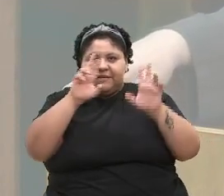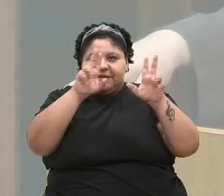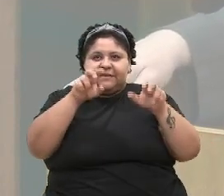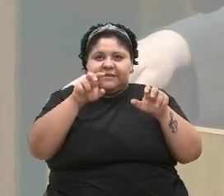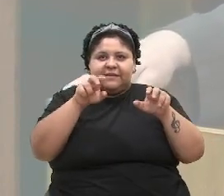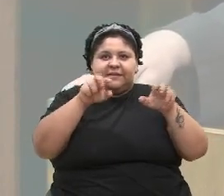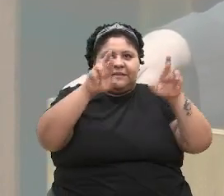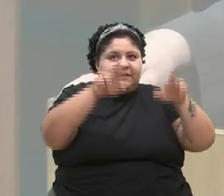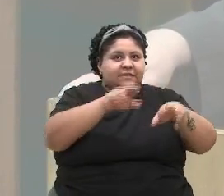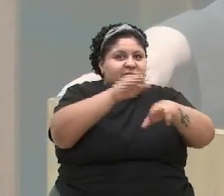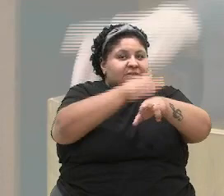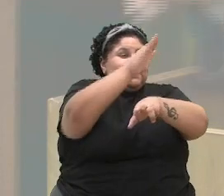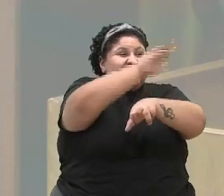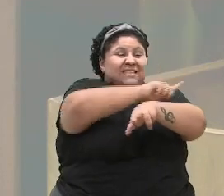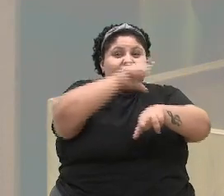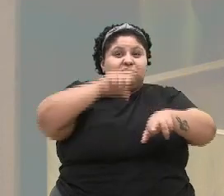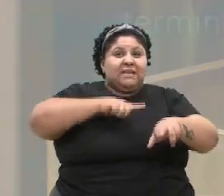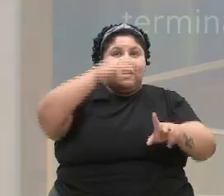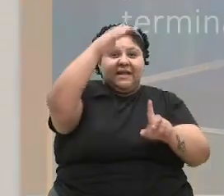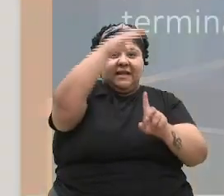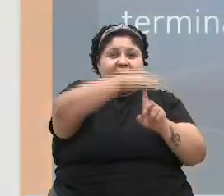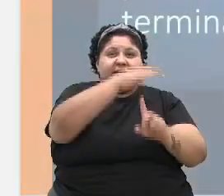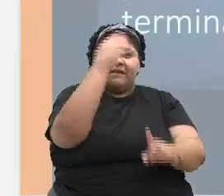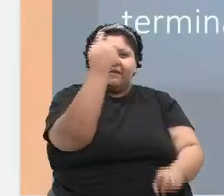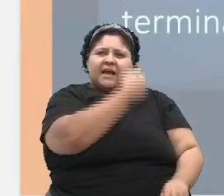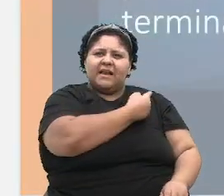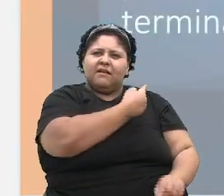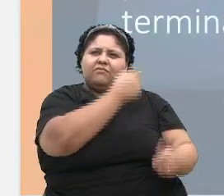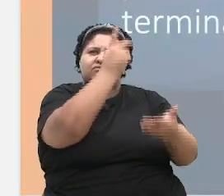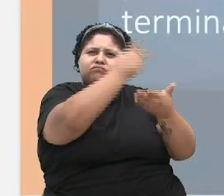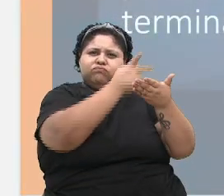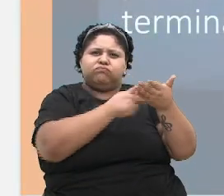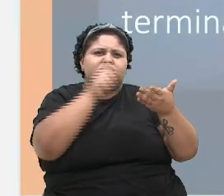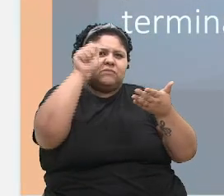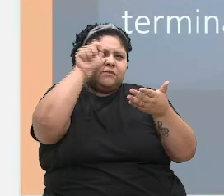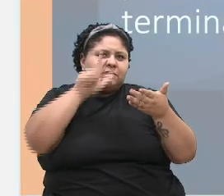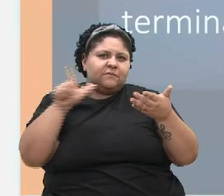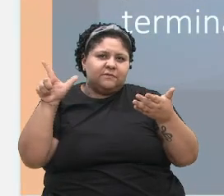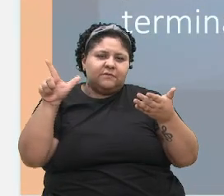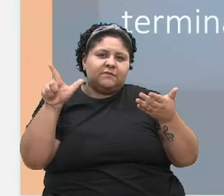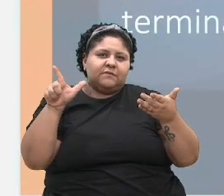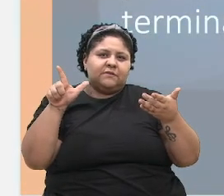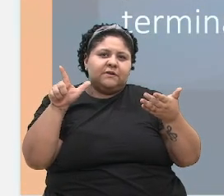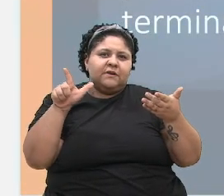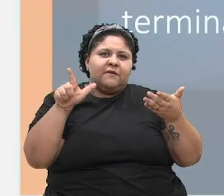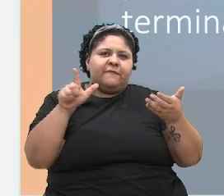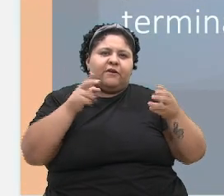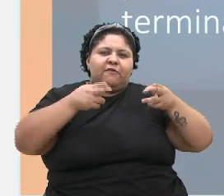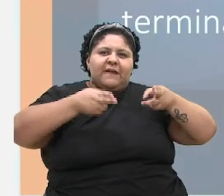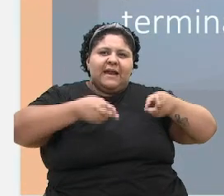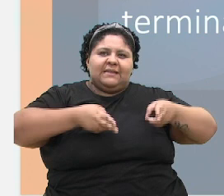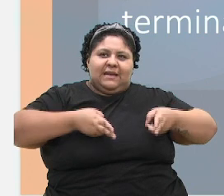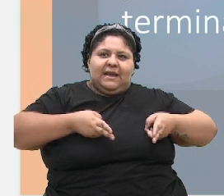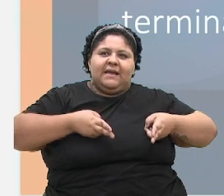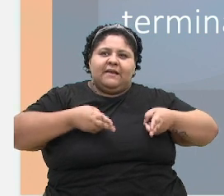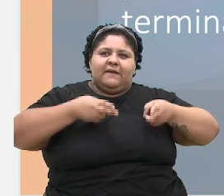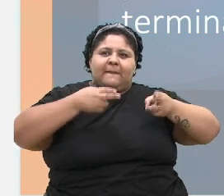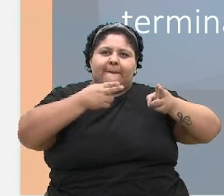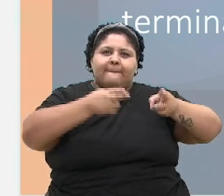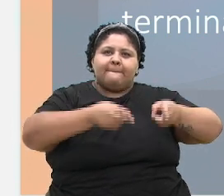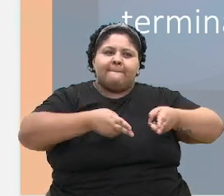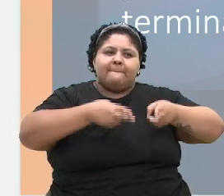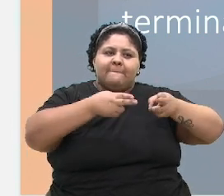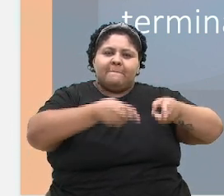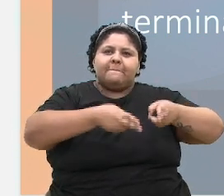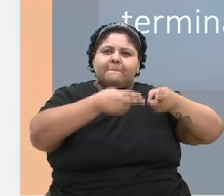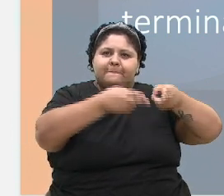possui terminais. Então ali nós temos um desenho, em azul são as linhas ferroviárias em funcionamento e em